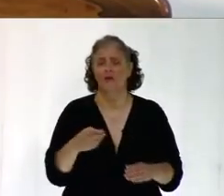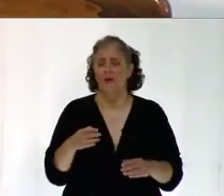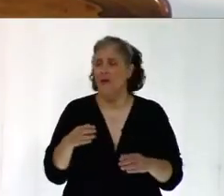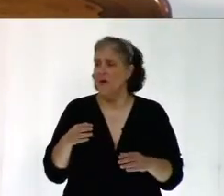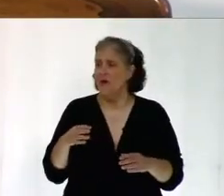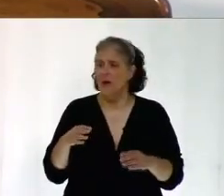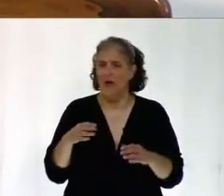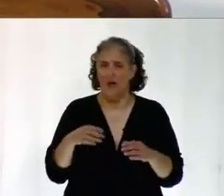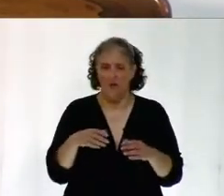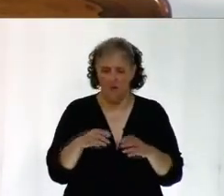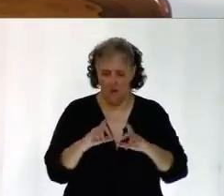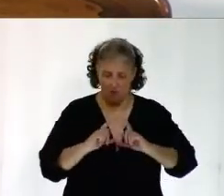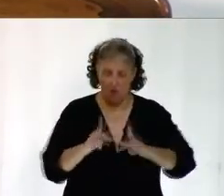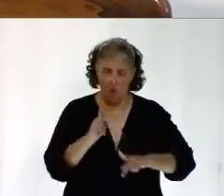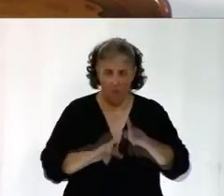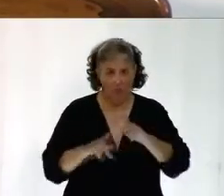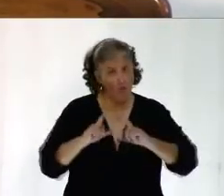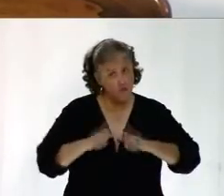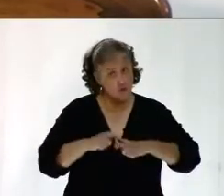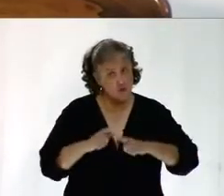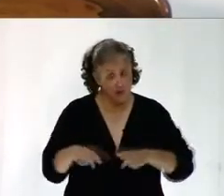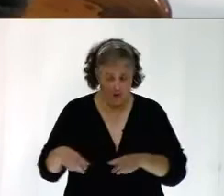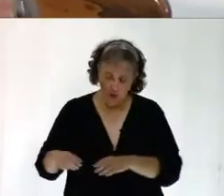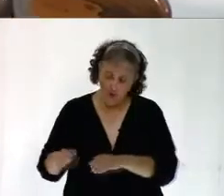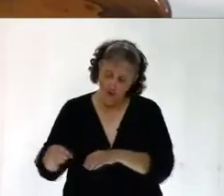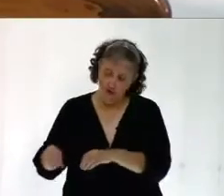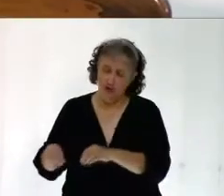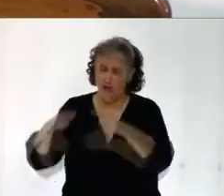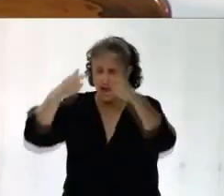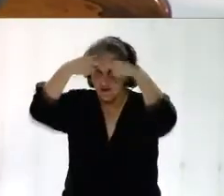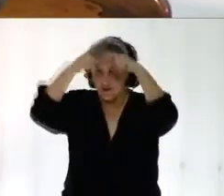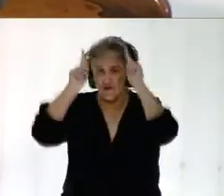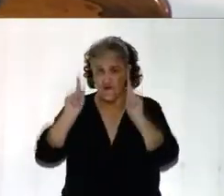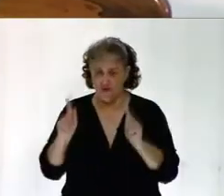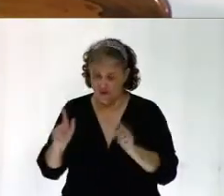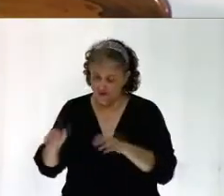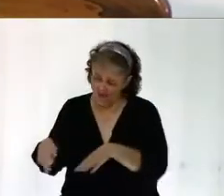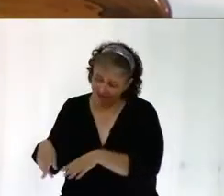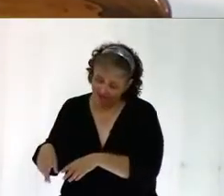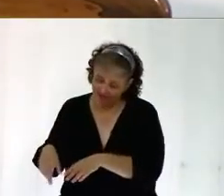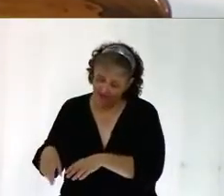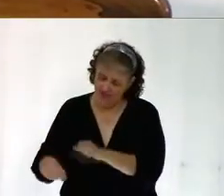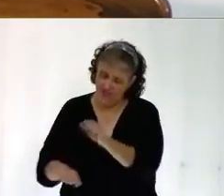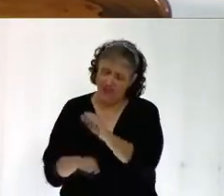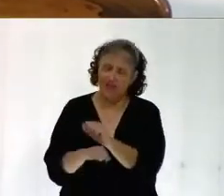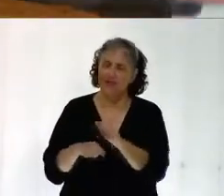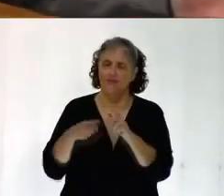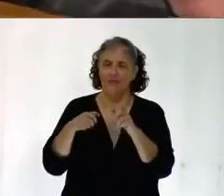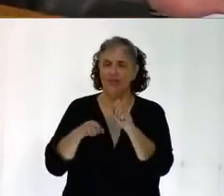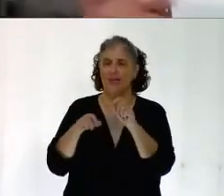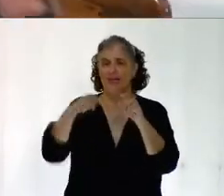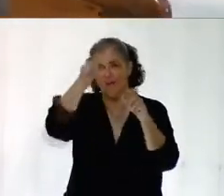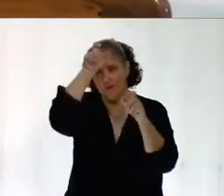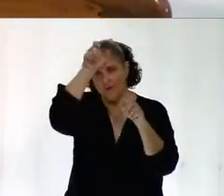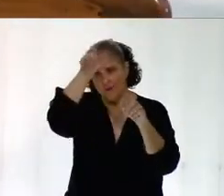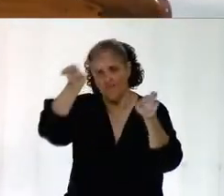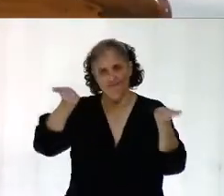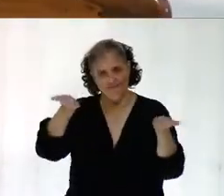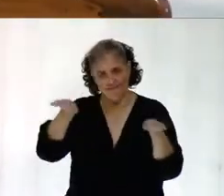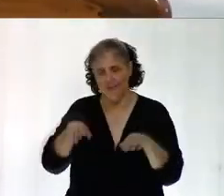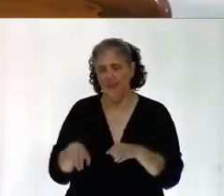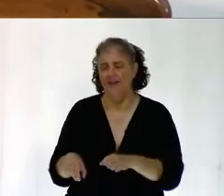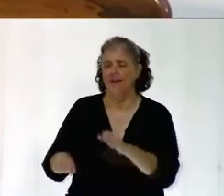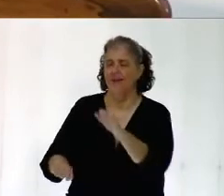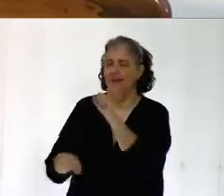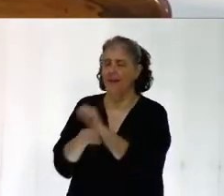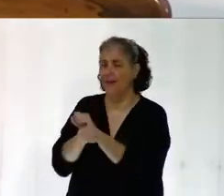no deserto quando o povo de deus foi para a terra prometida foi para cultuar ao senhor o único deus em meio aos ídolos quando a